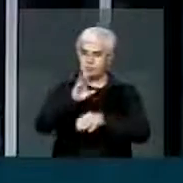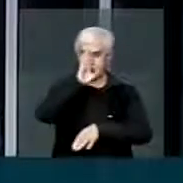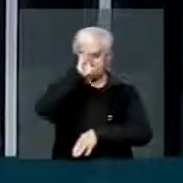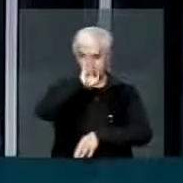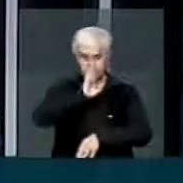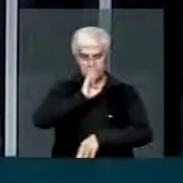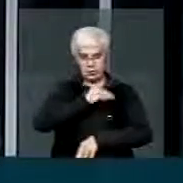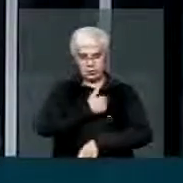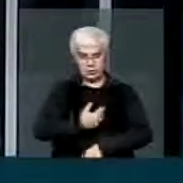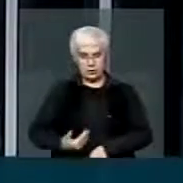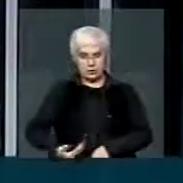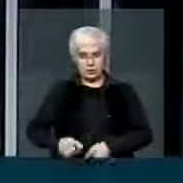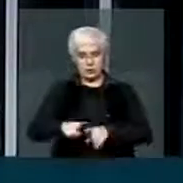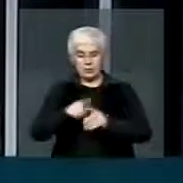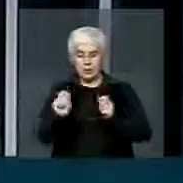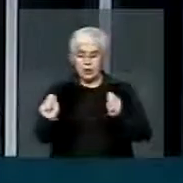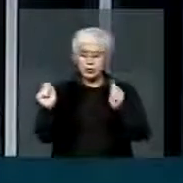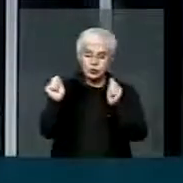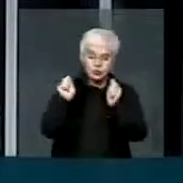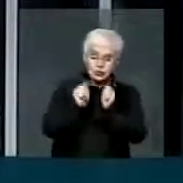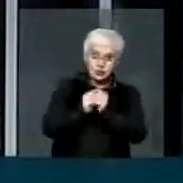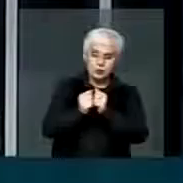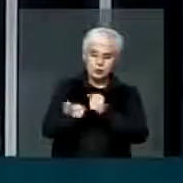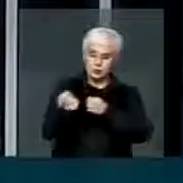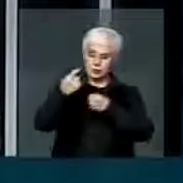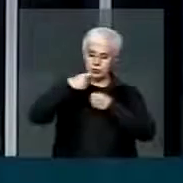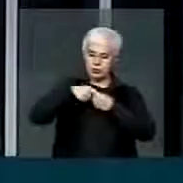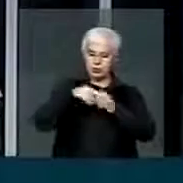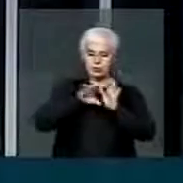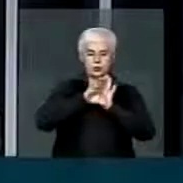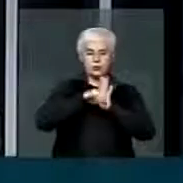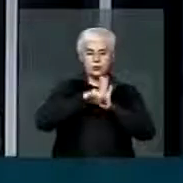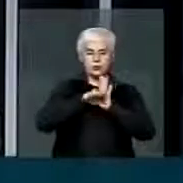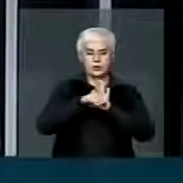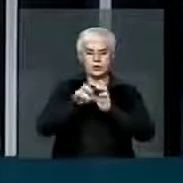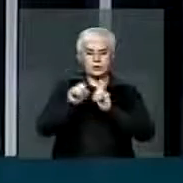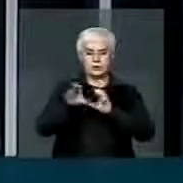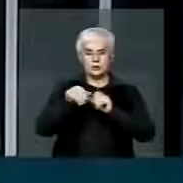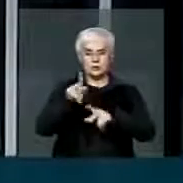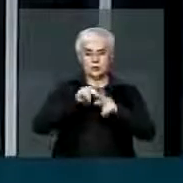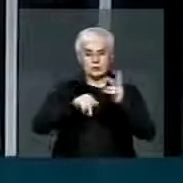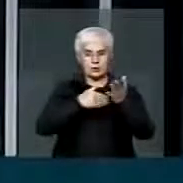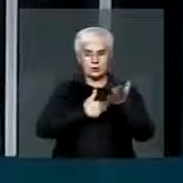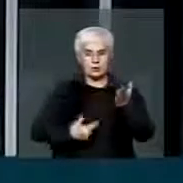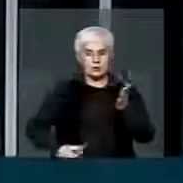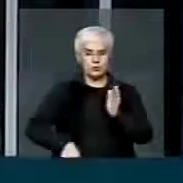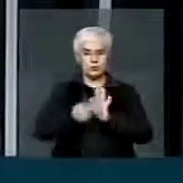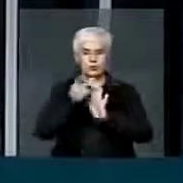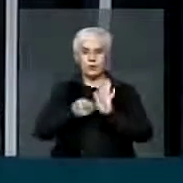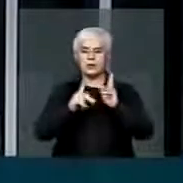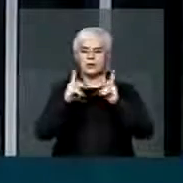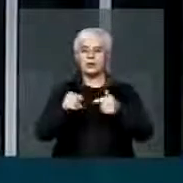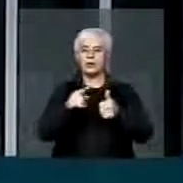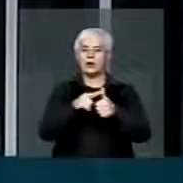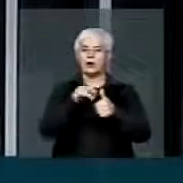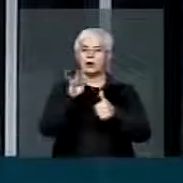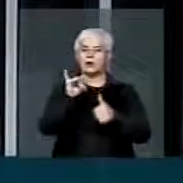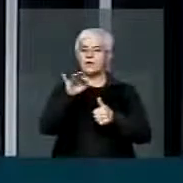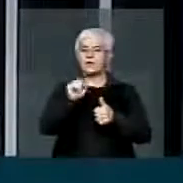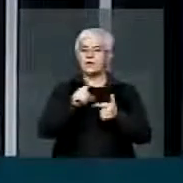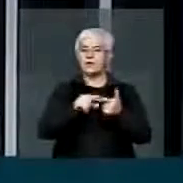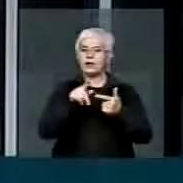pública, mas trazendo para o conceito de educação pública programas como o FIES,